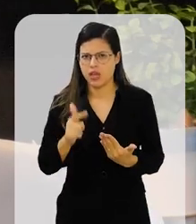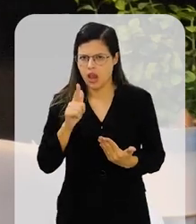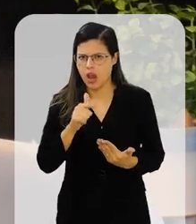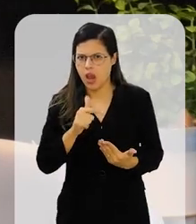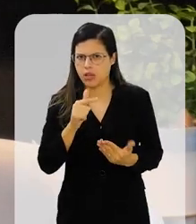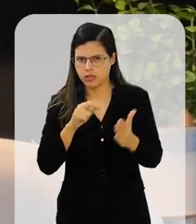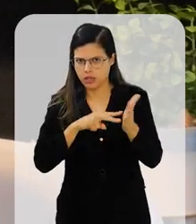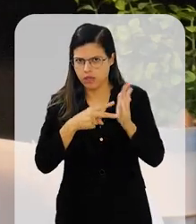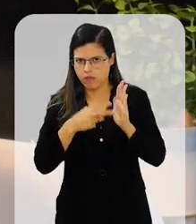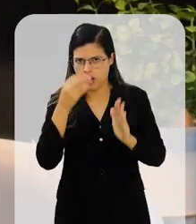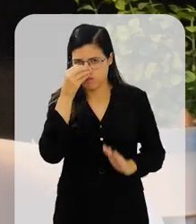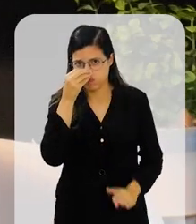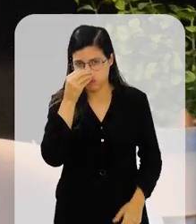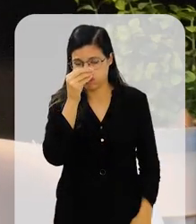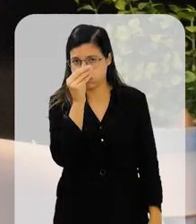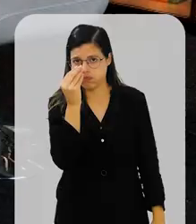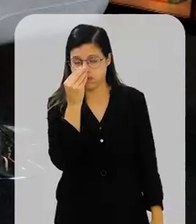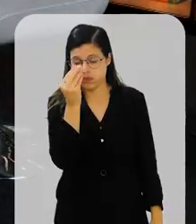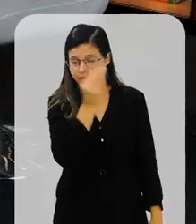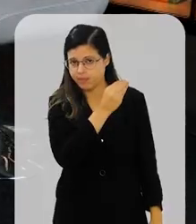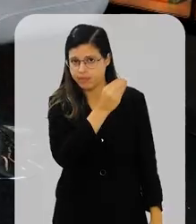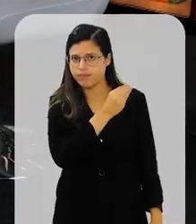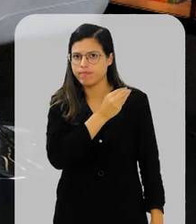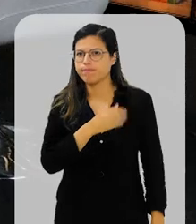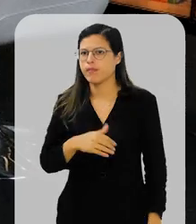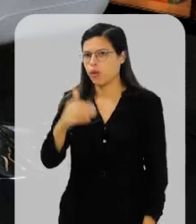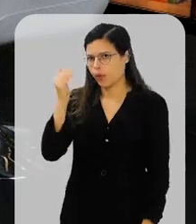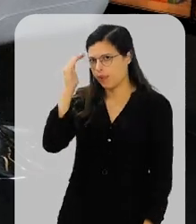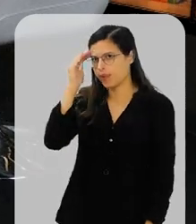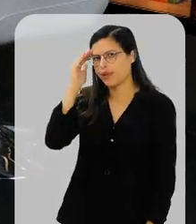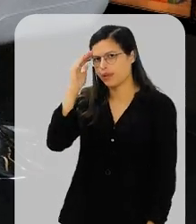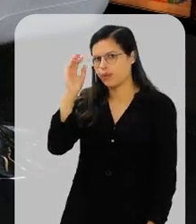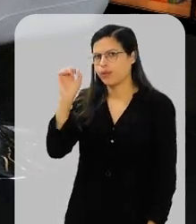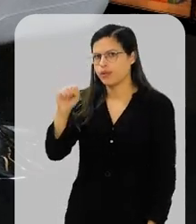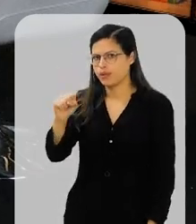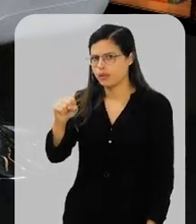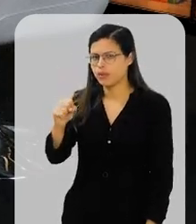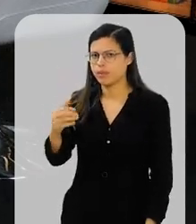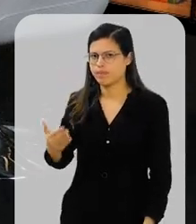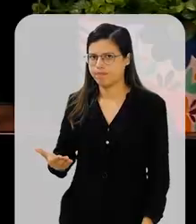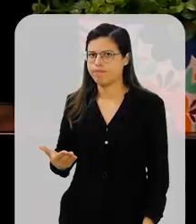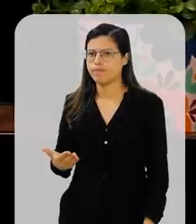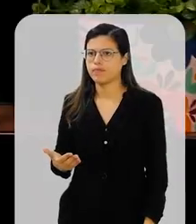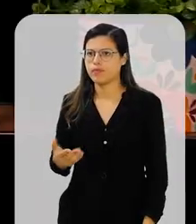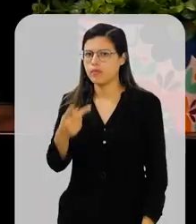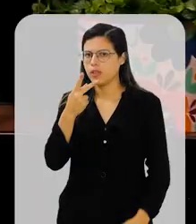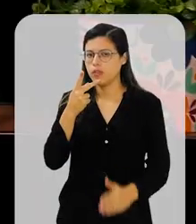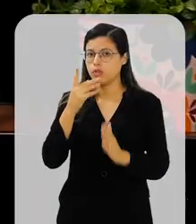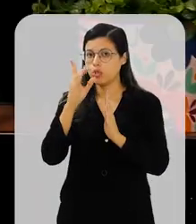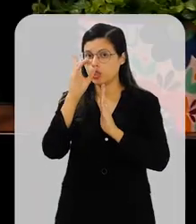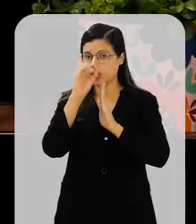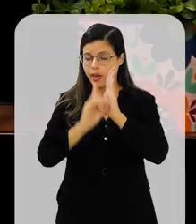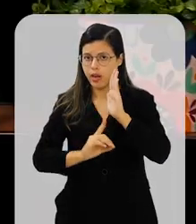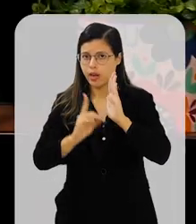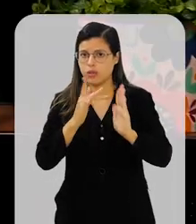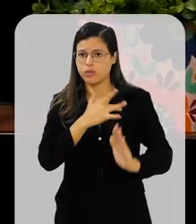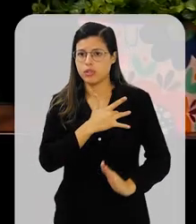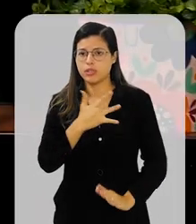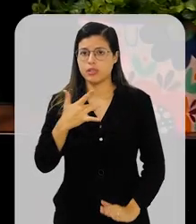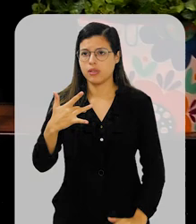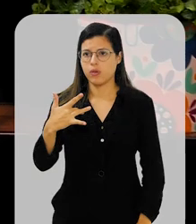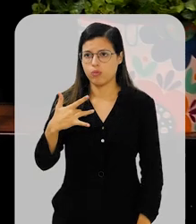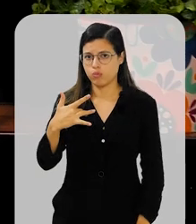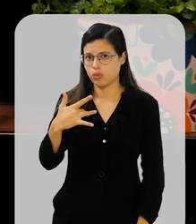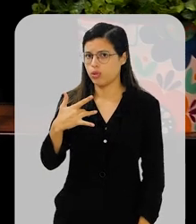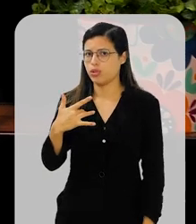falou, isso seria uma negligência? Eu entendo que sim. E falando em direitos, em